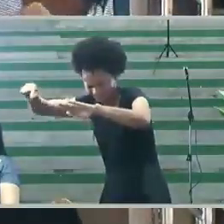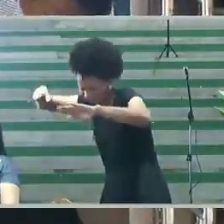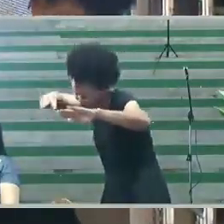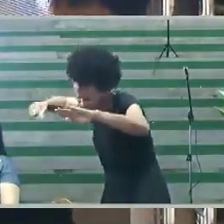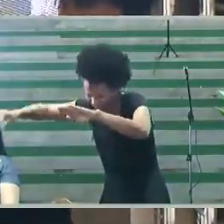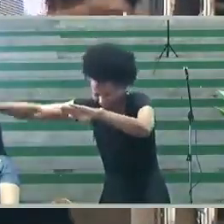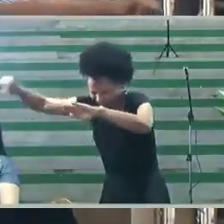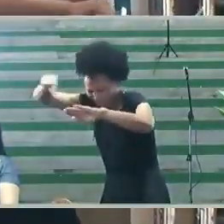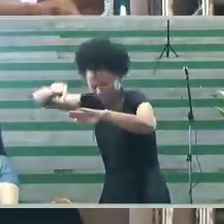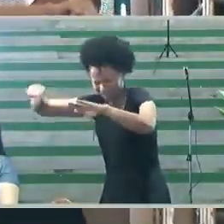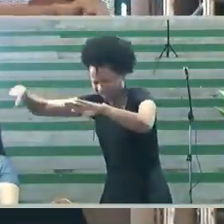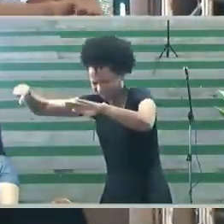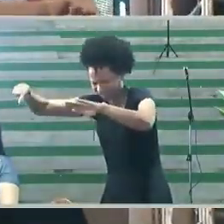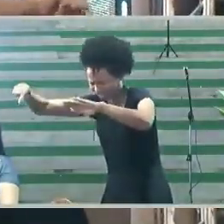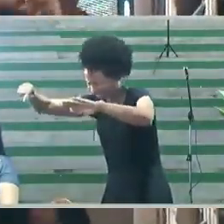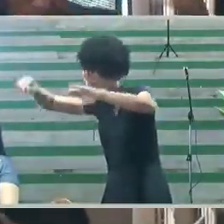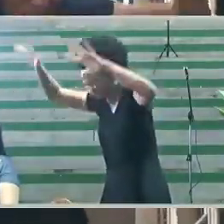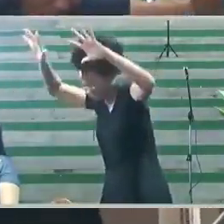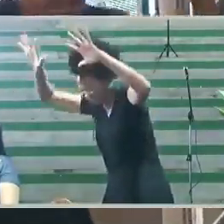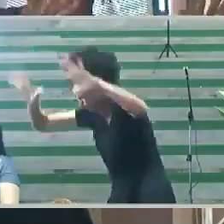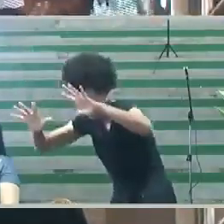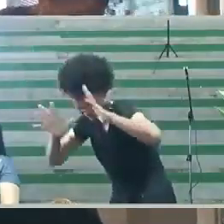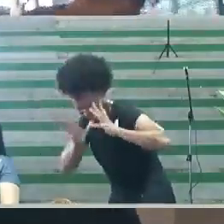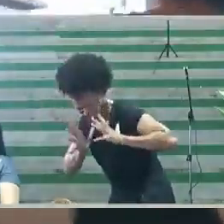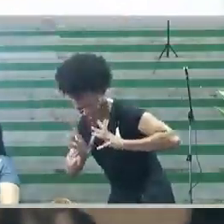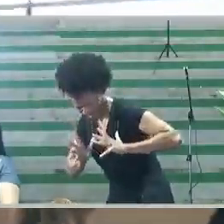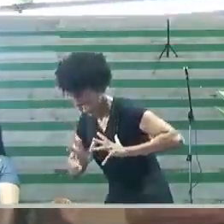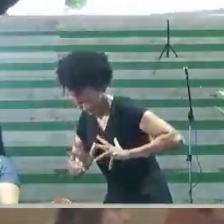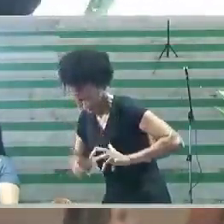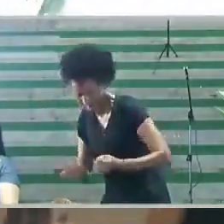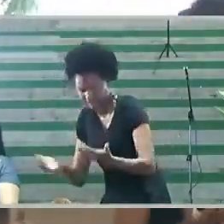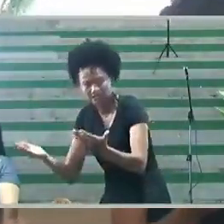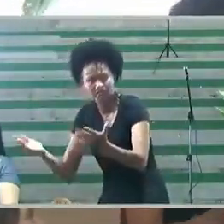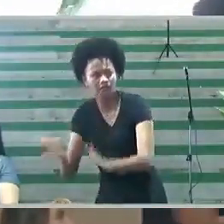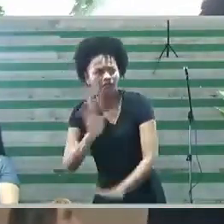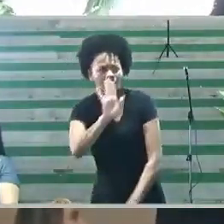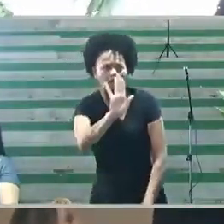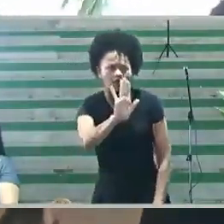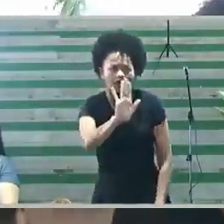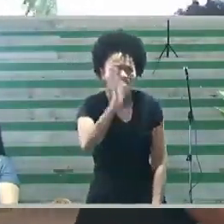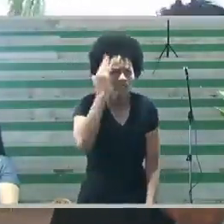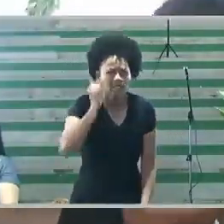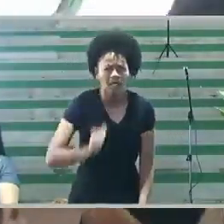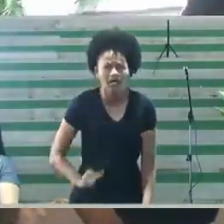santo, santo. Só que tem um detalhe.